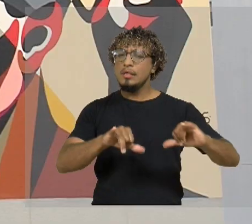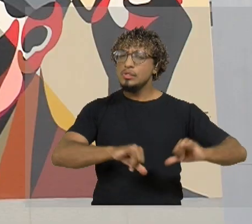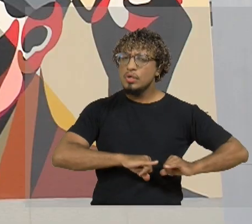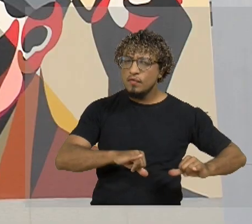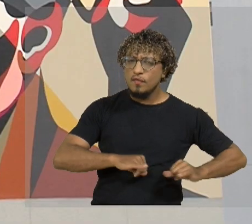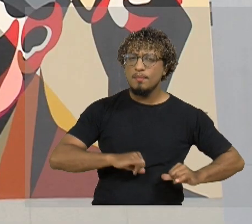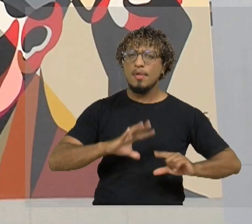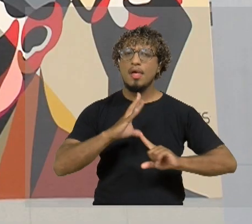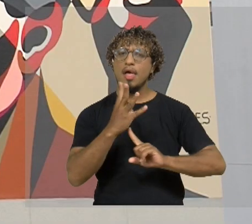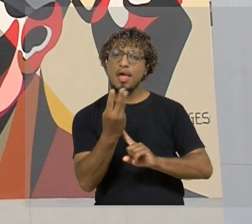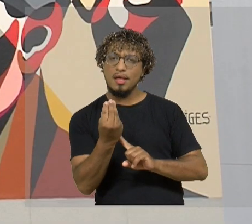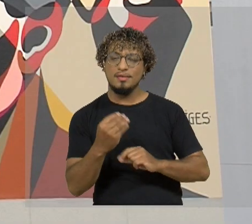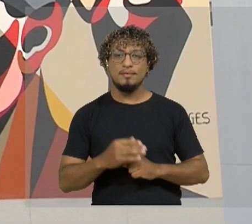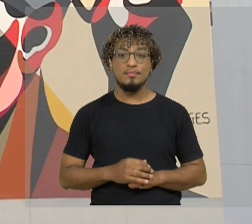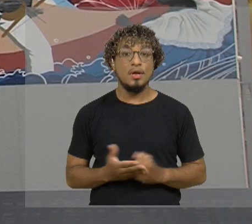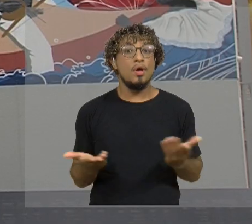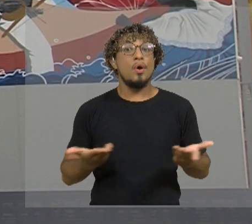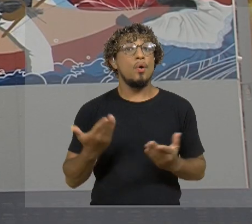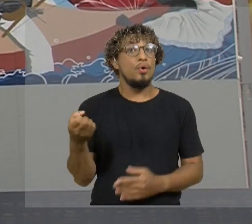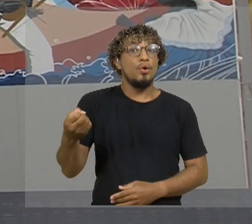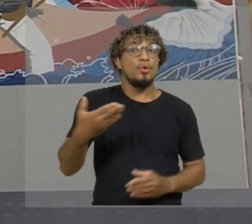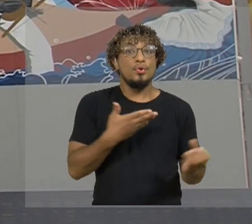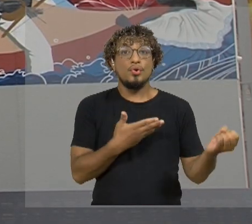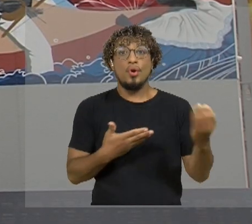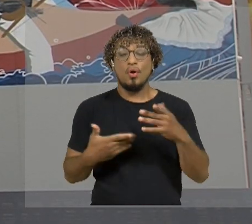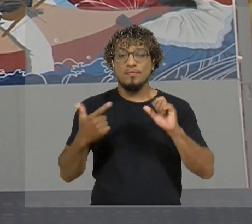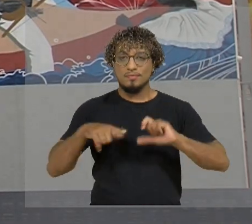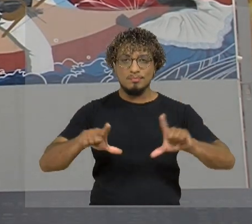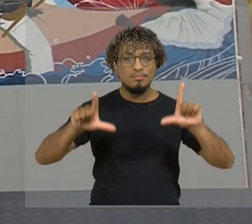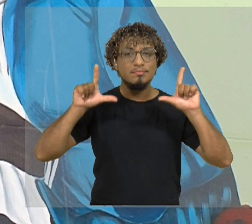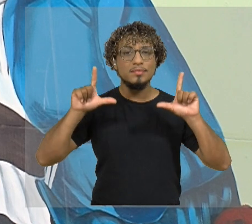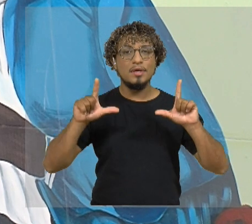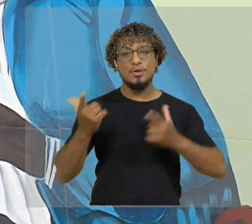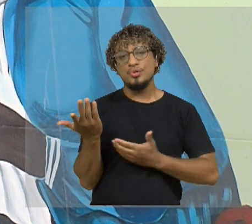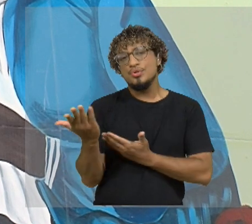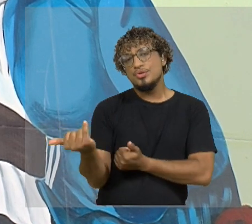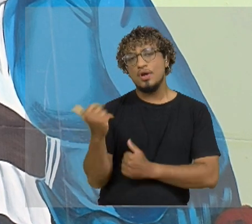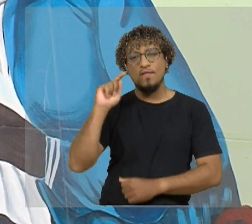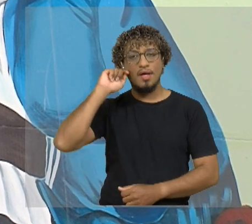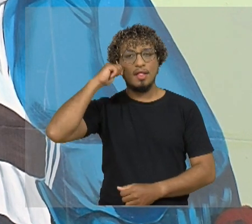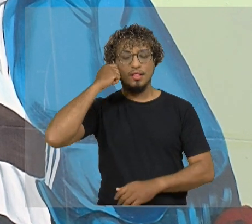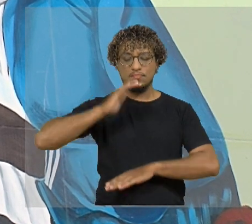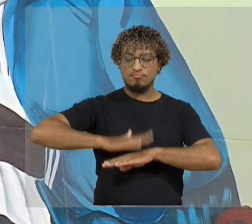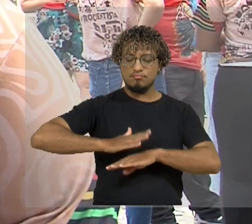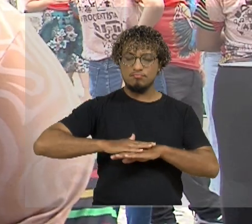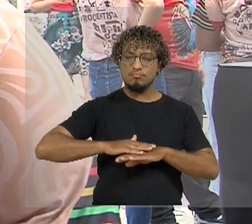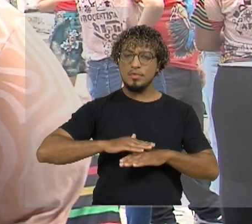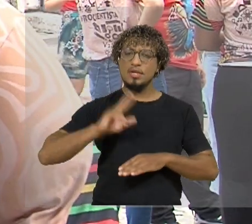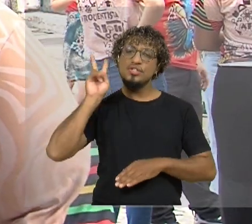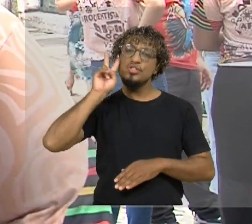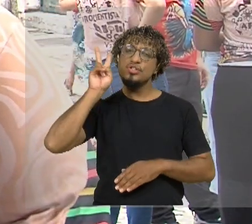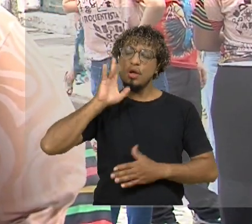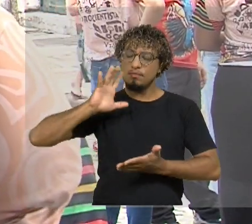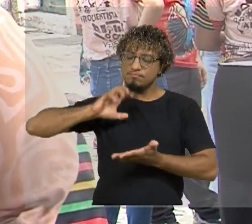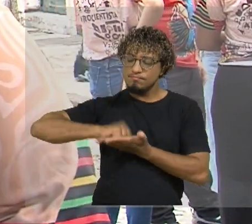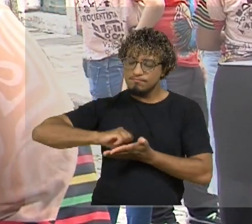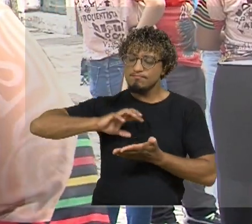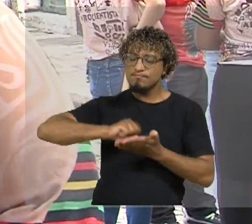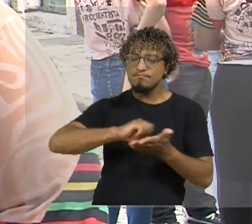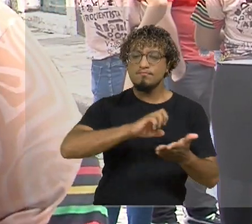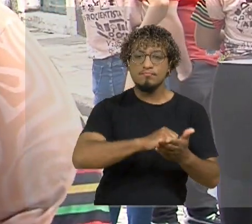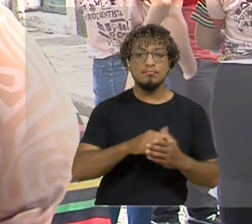arte. Hoje, novos rostos estampam uma juventude negra que escreve a própria história. O conhecimento de